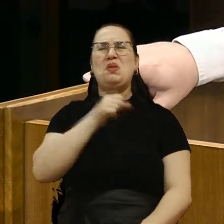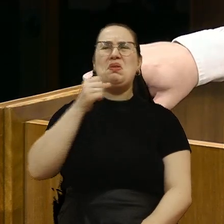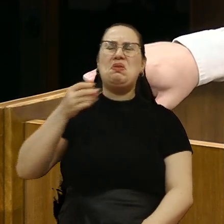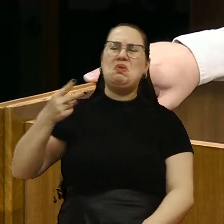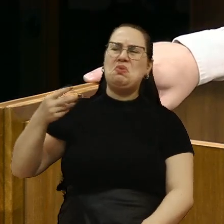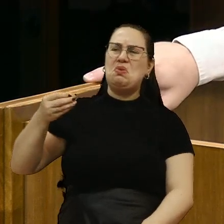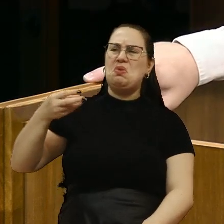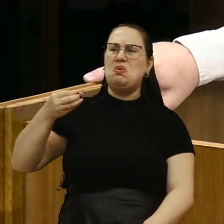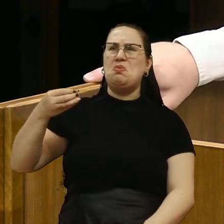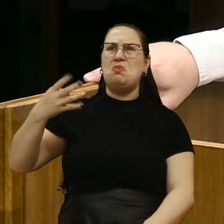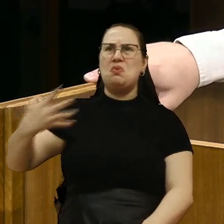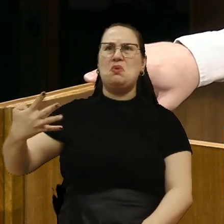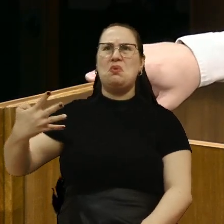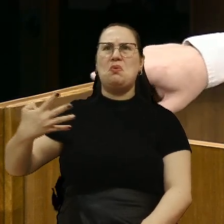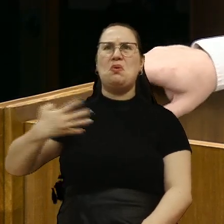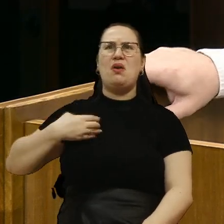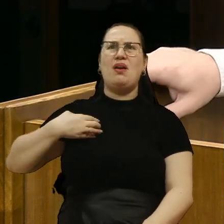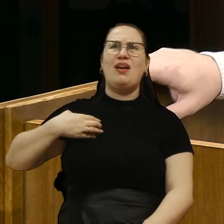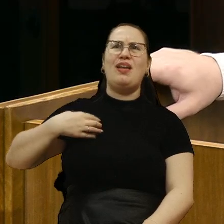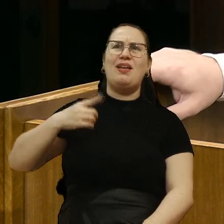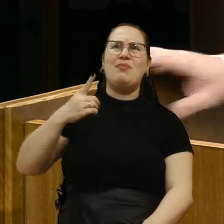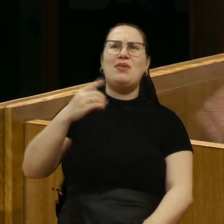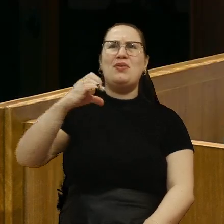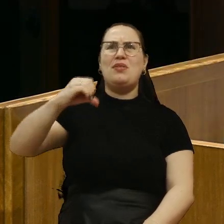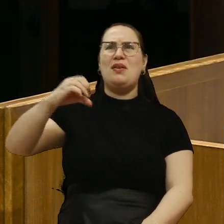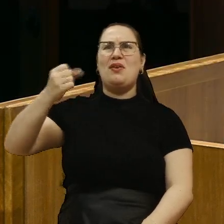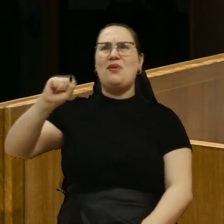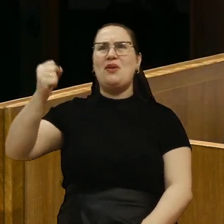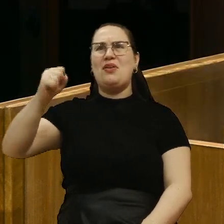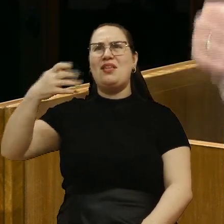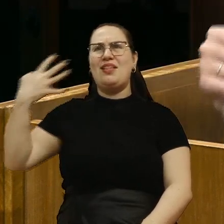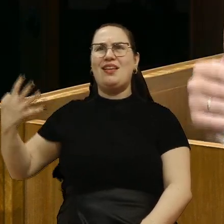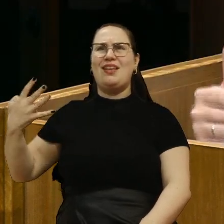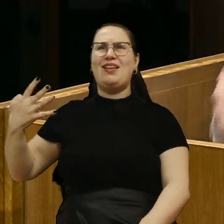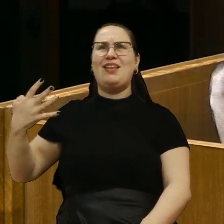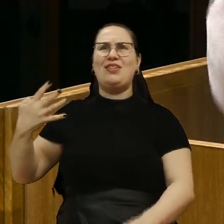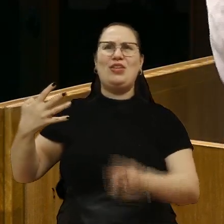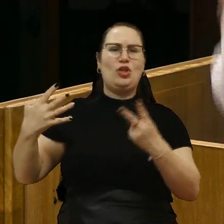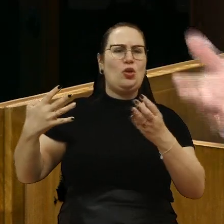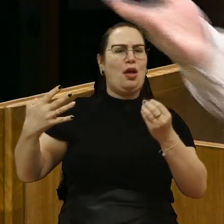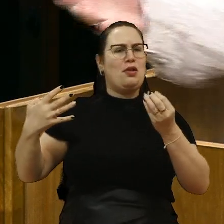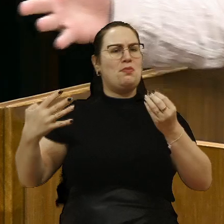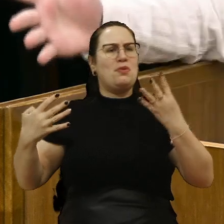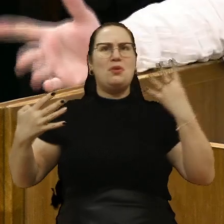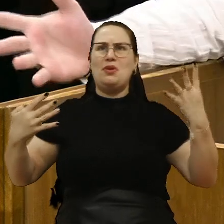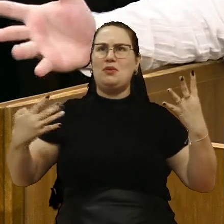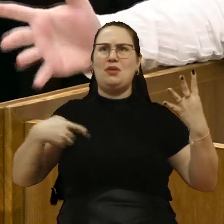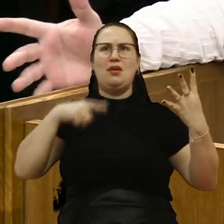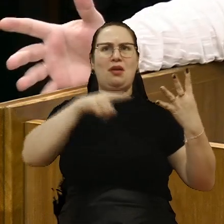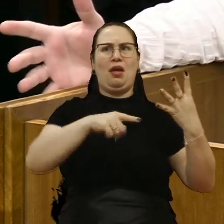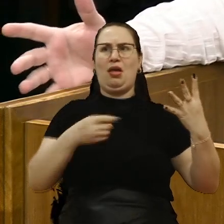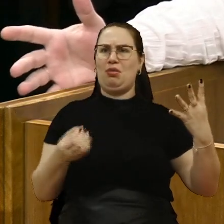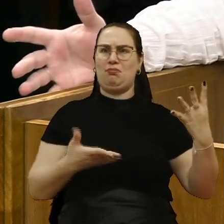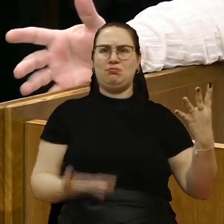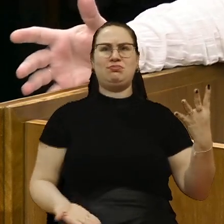mim e falou, Cláudio, mas tem uns que estão tão 1984 que 2004 nesse governo até avançado é.